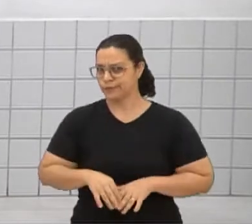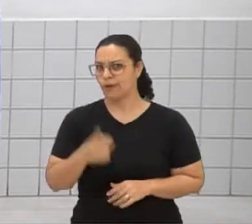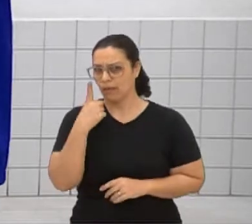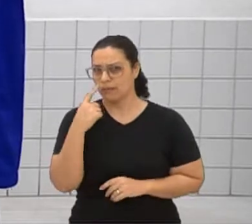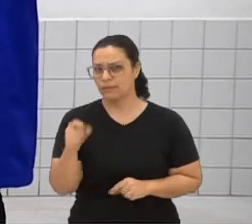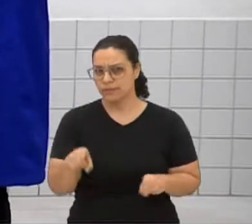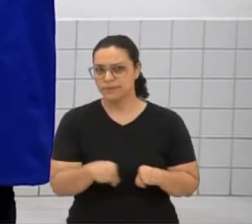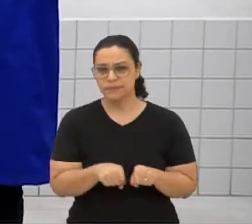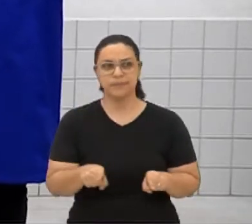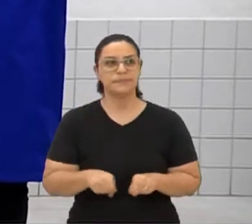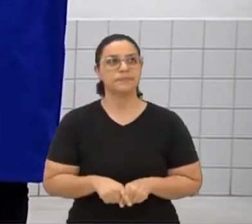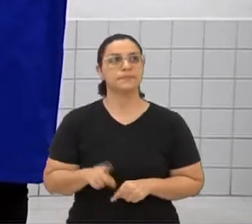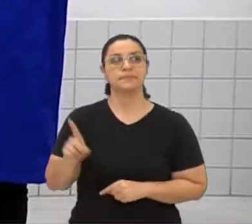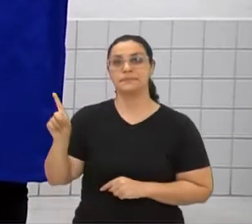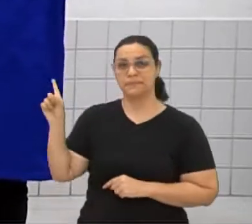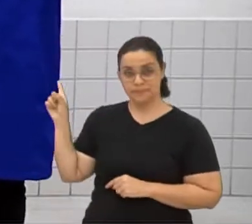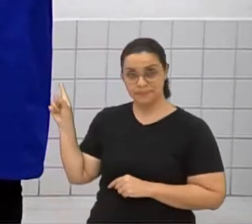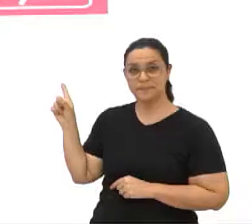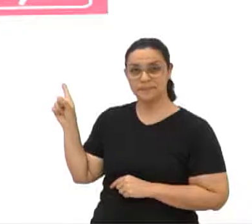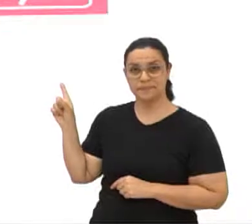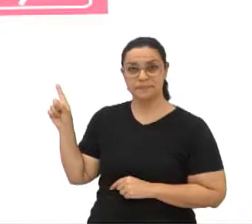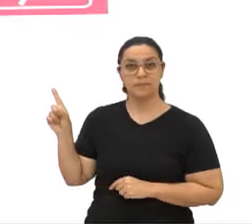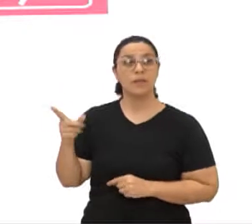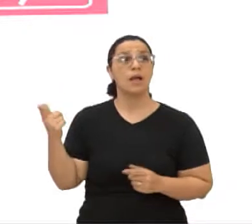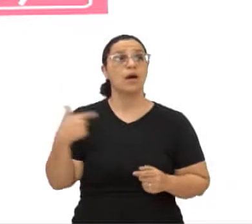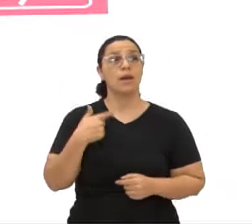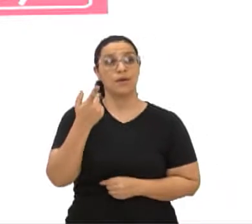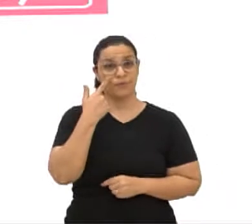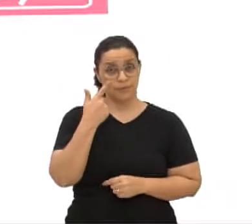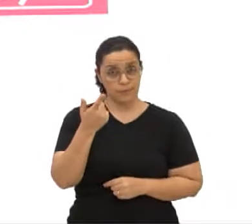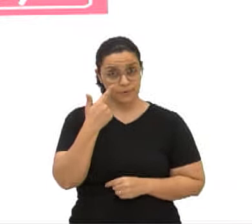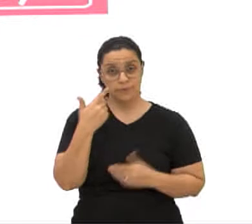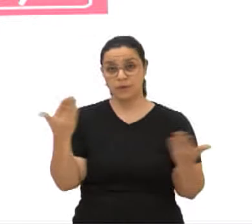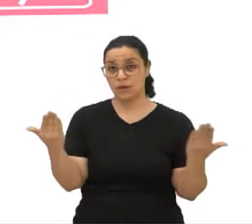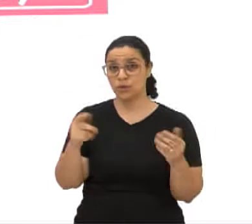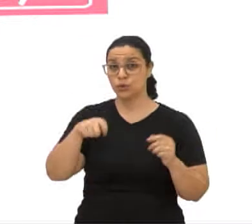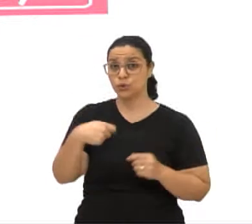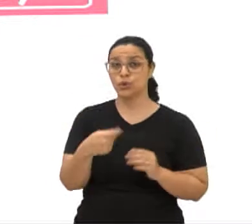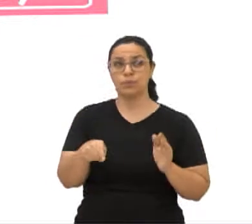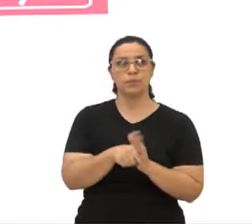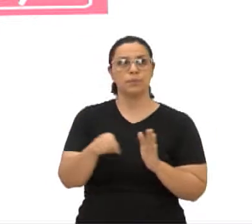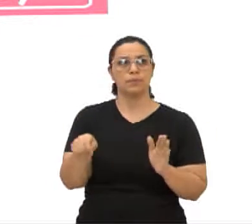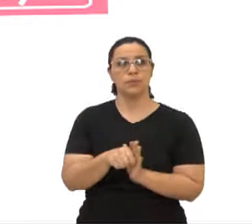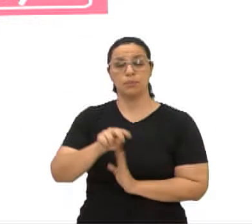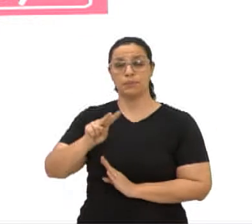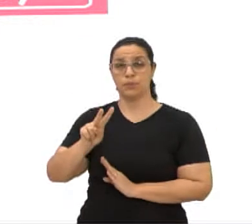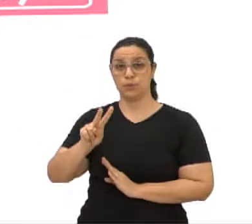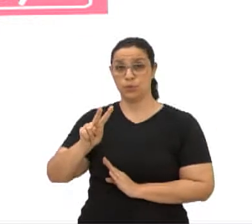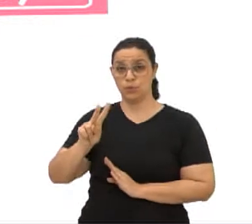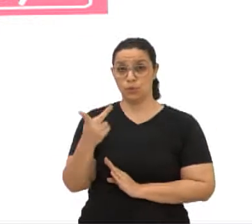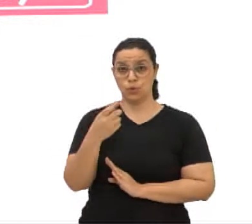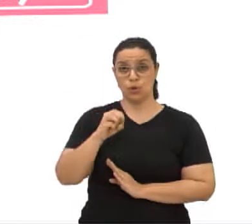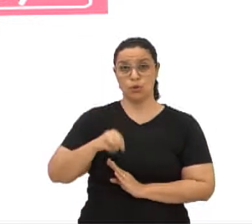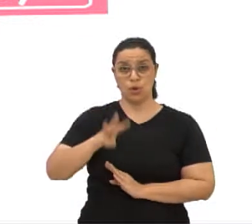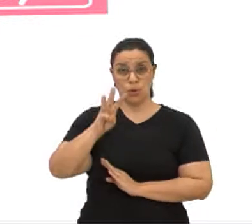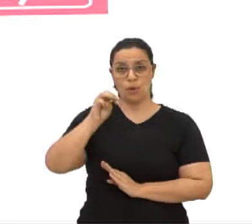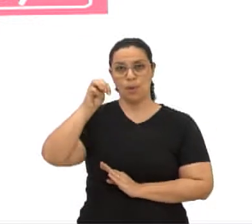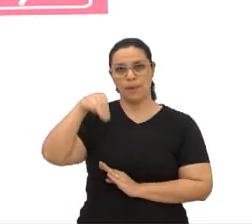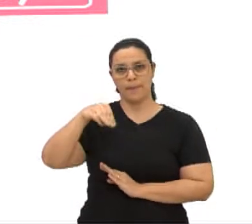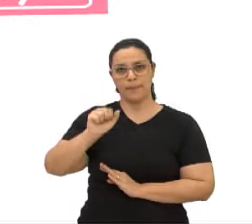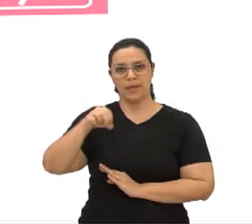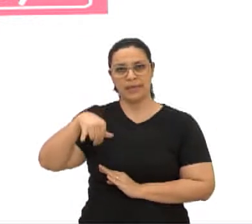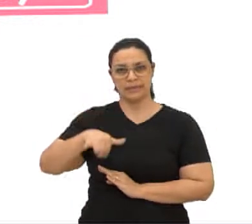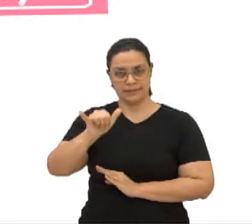interessante também é gente e agora vamos ver sobre ou Mary Ok América